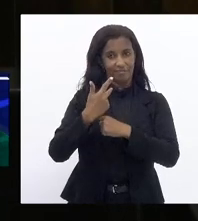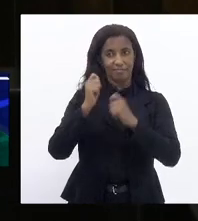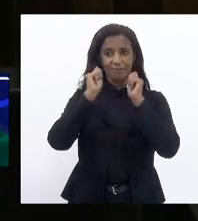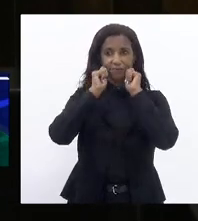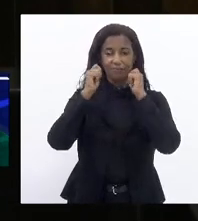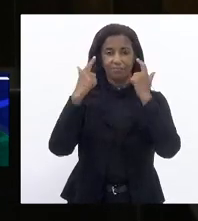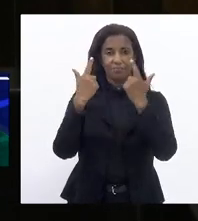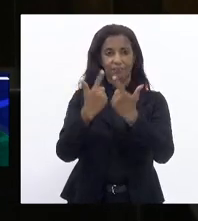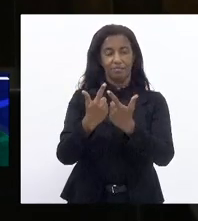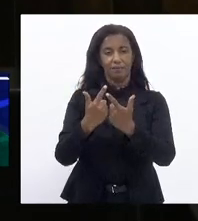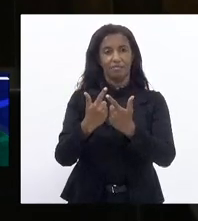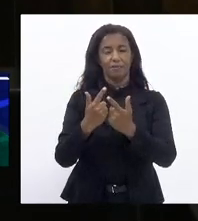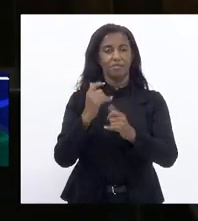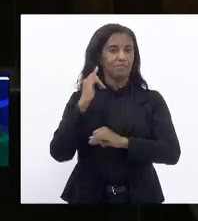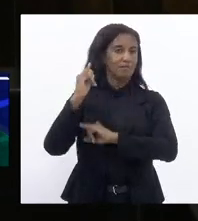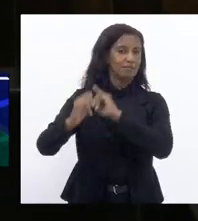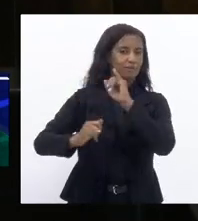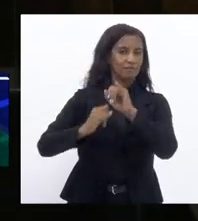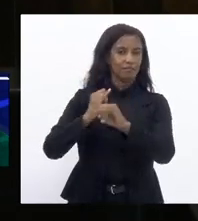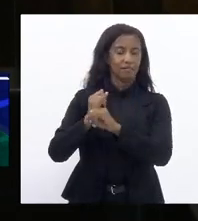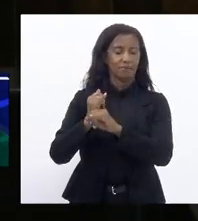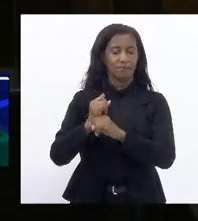pelas redes sociais.